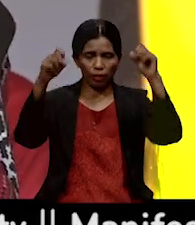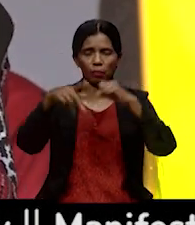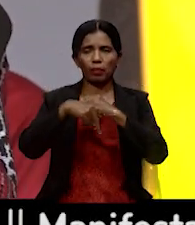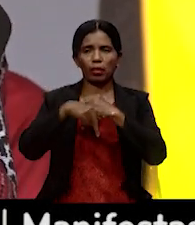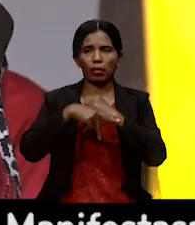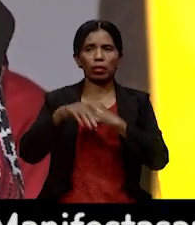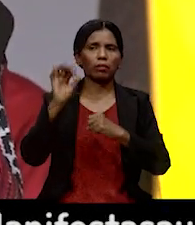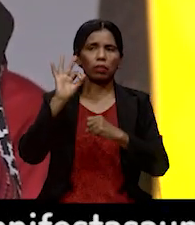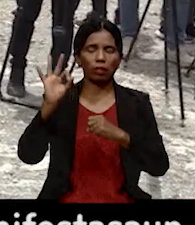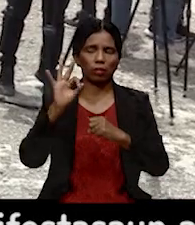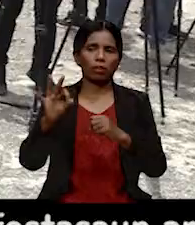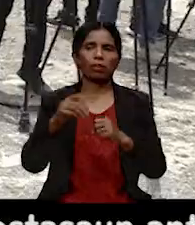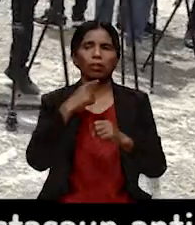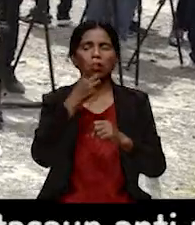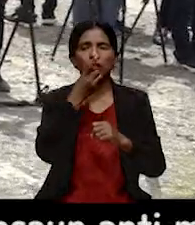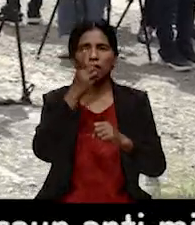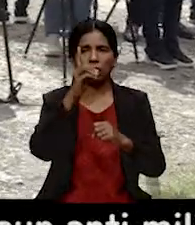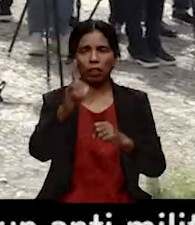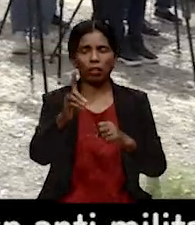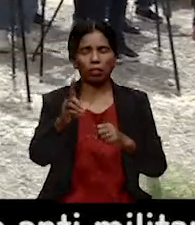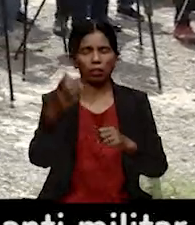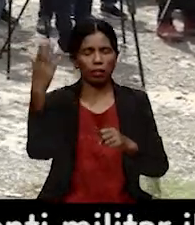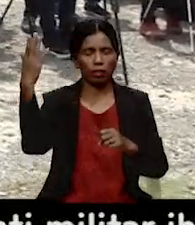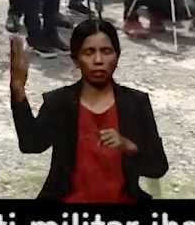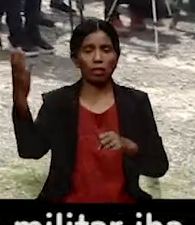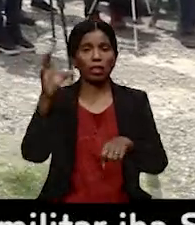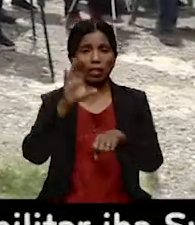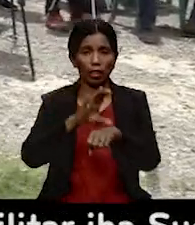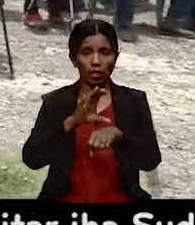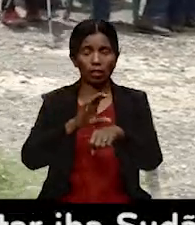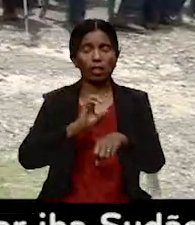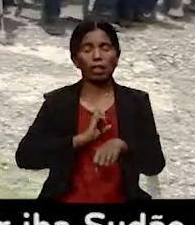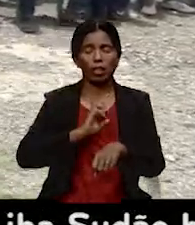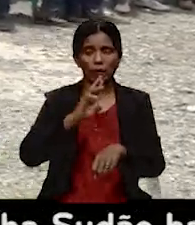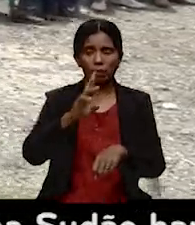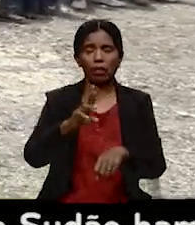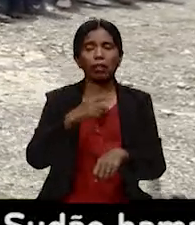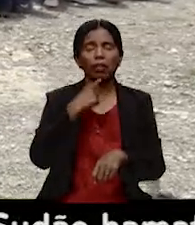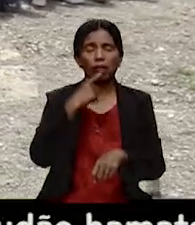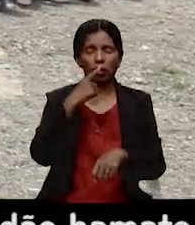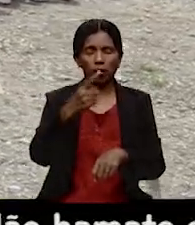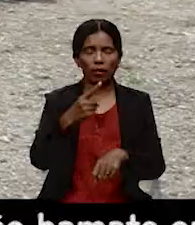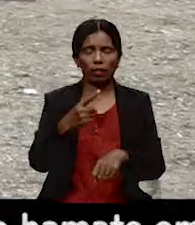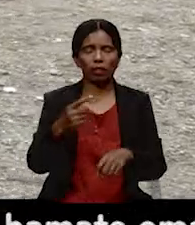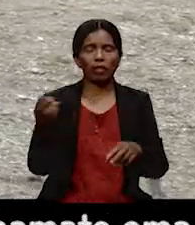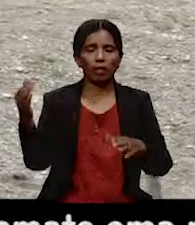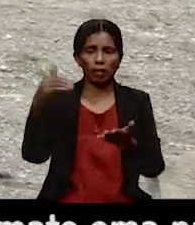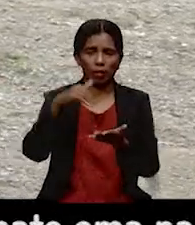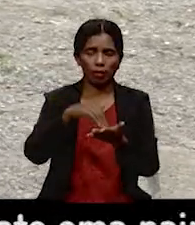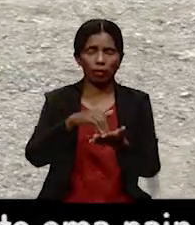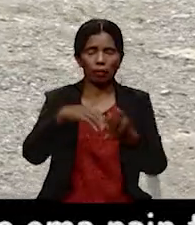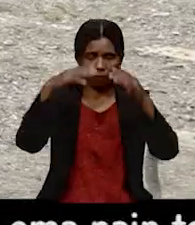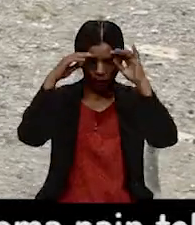Francisco Guterres Luolo declara ona ia paroquia Imaculada Conceição Município Romeira Katak nia recandidata amba Presidente da Repubblica